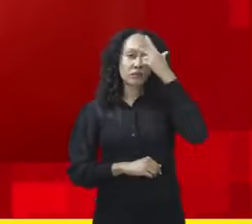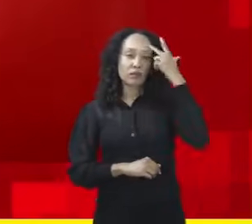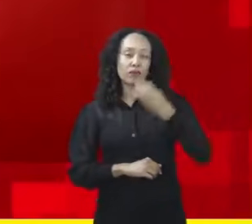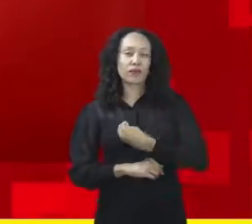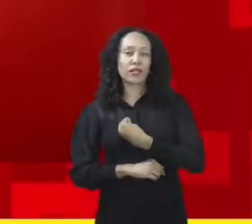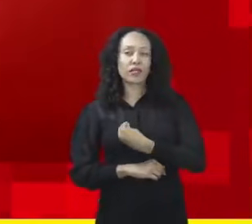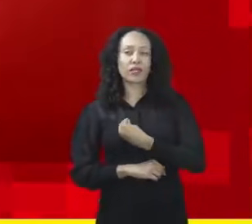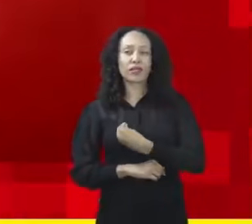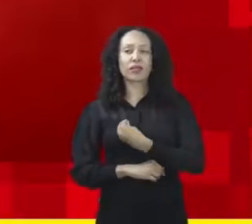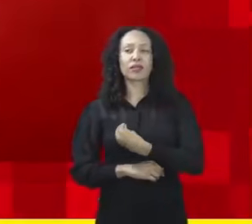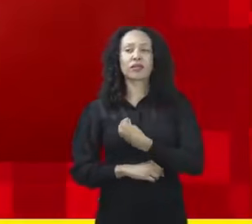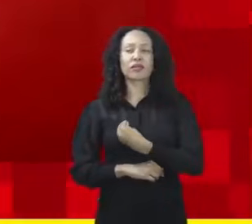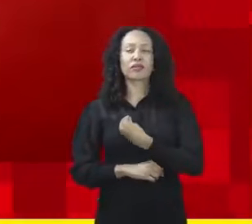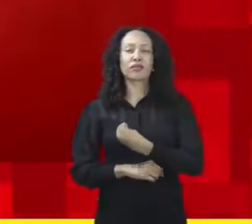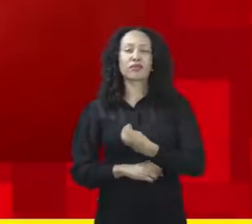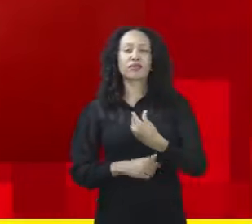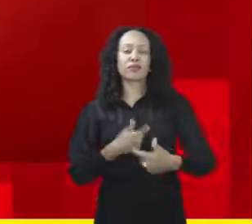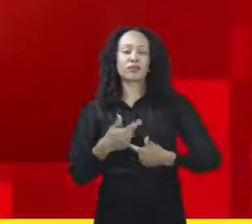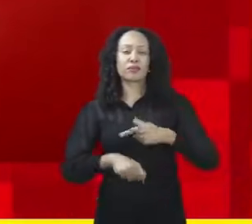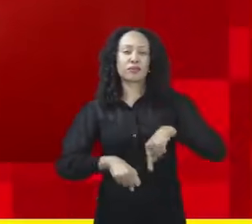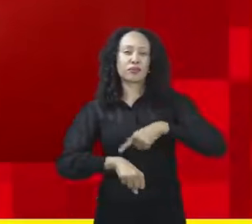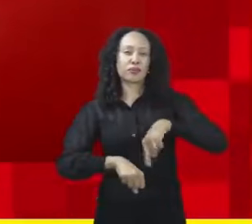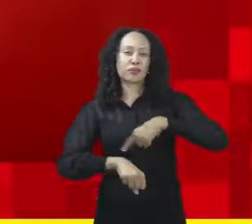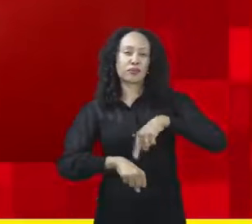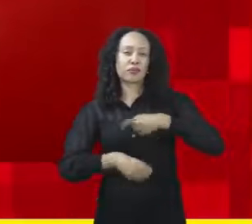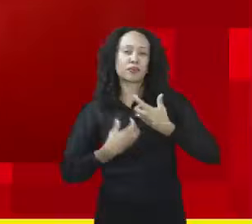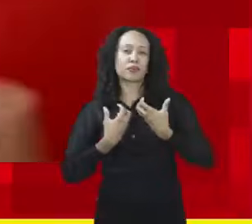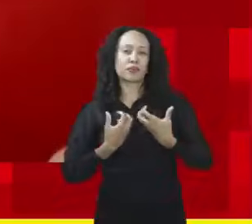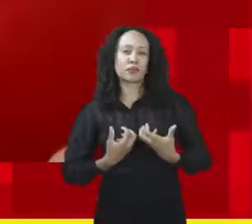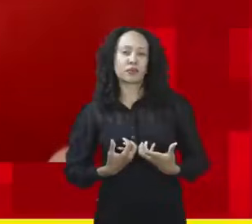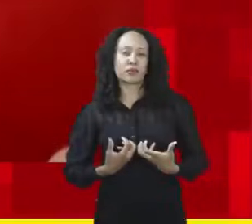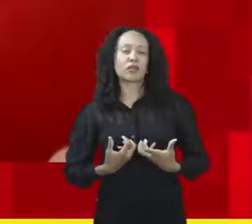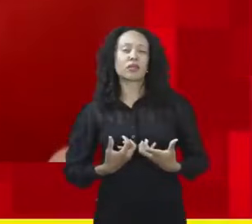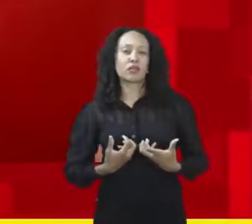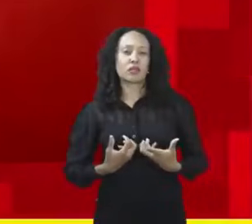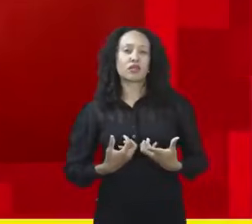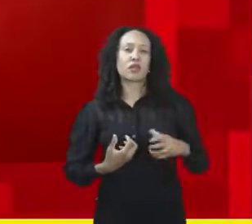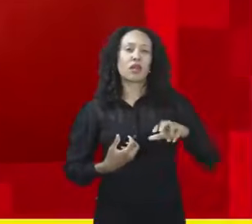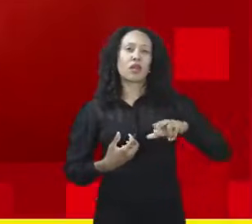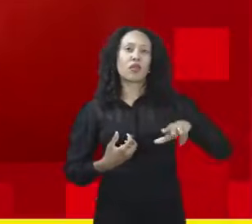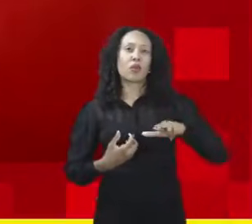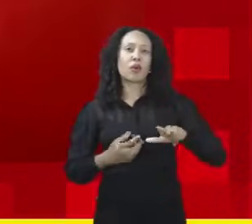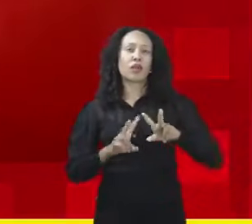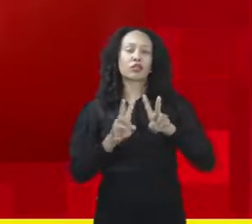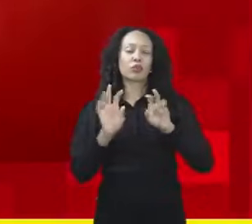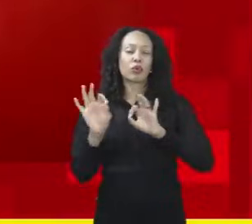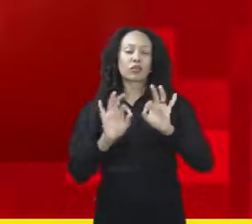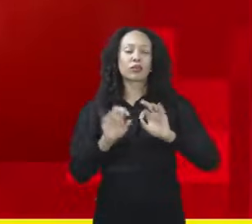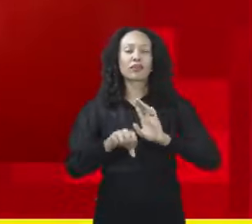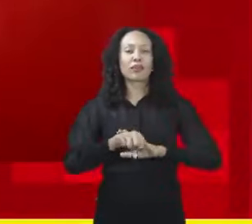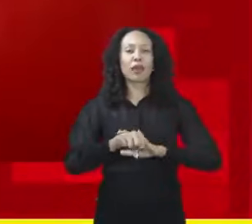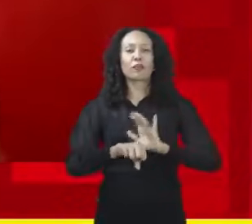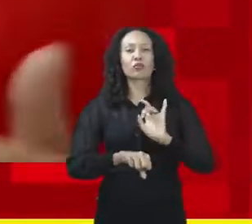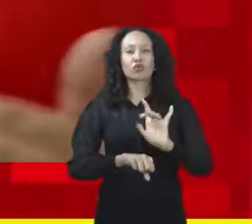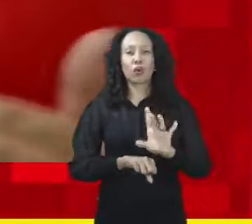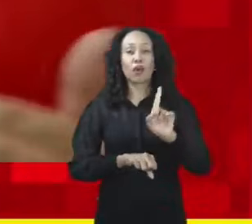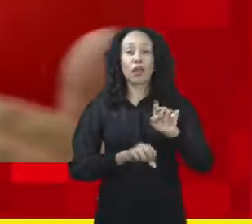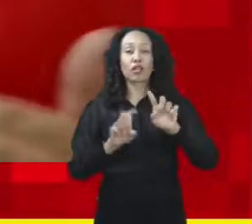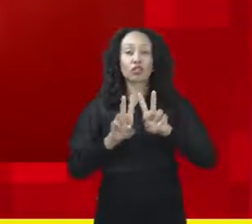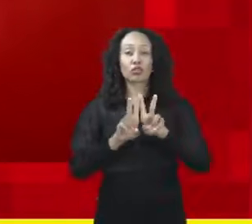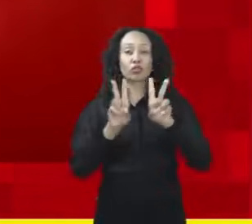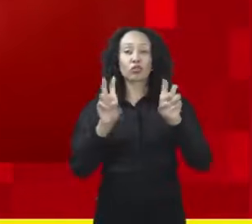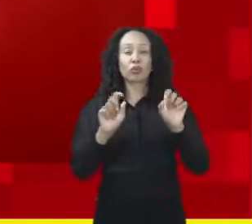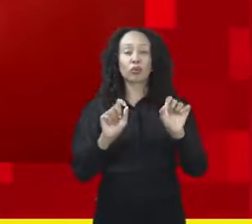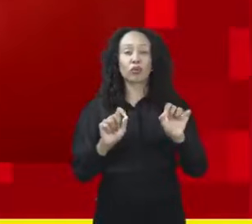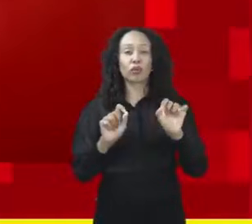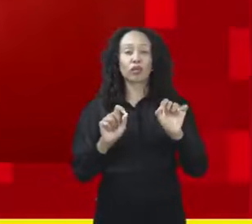nas jornadas mais exaustivas. Então, a escala 6x1 não é sobre organização de tempo só, ela é sobre condições